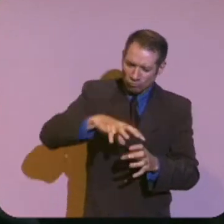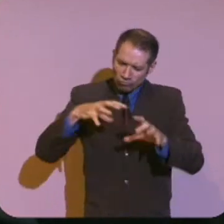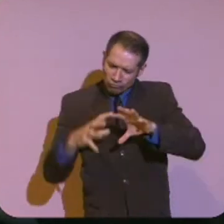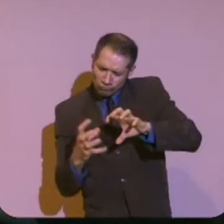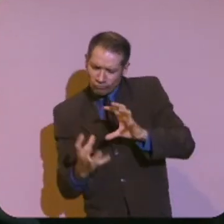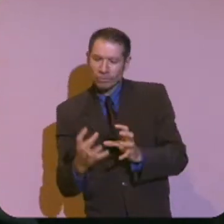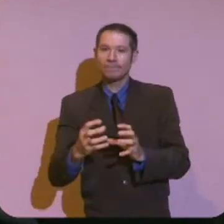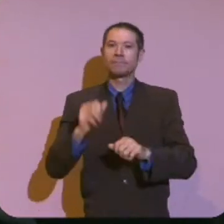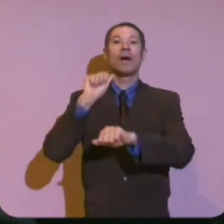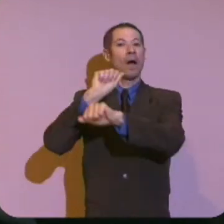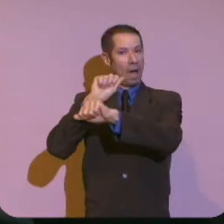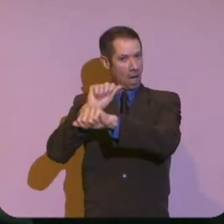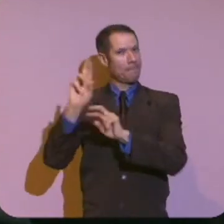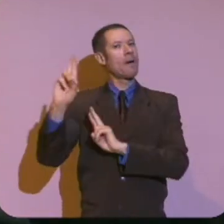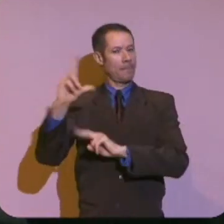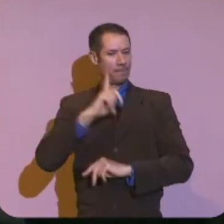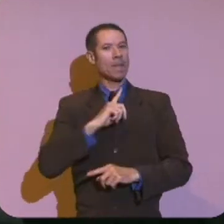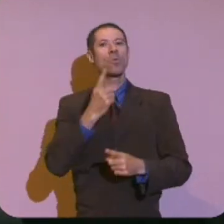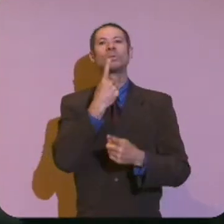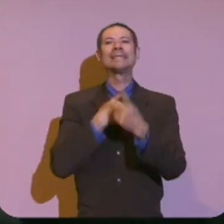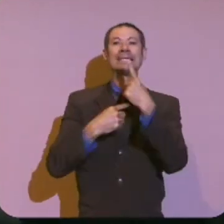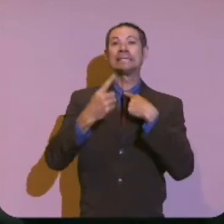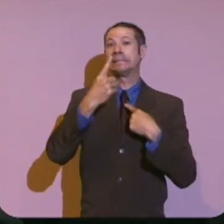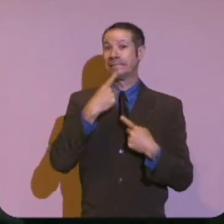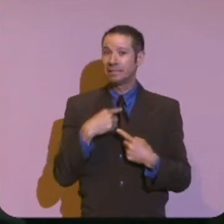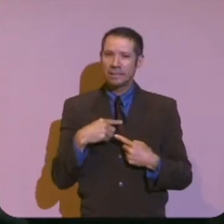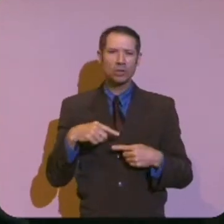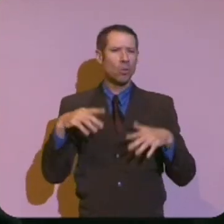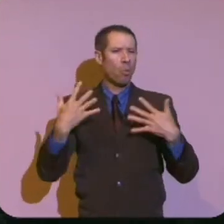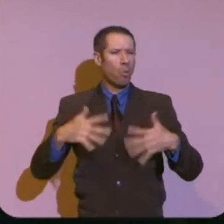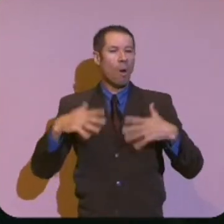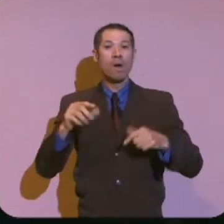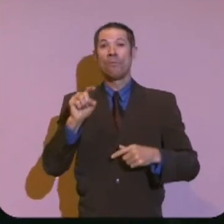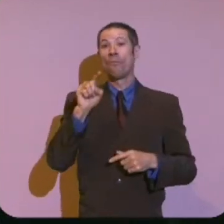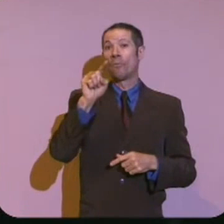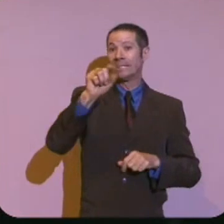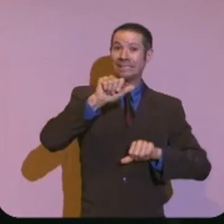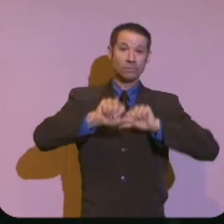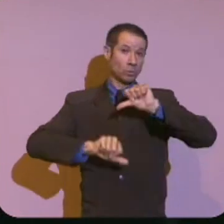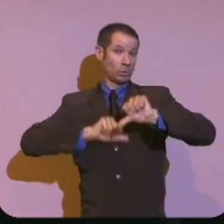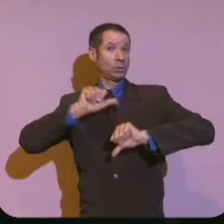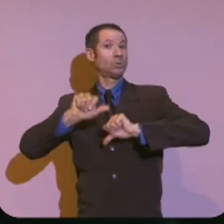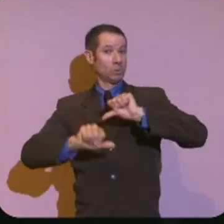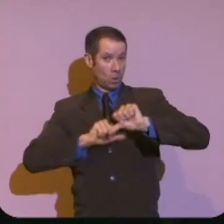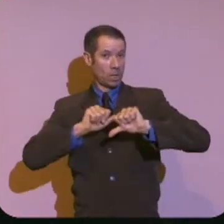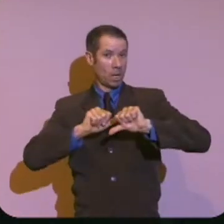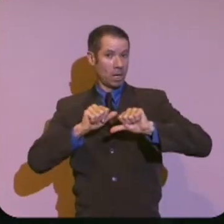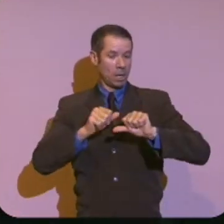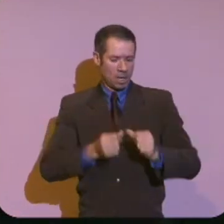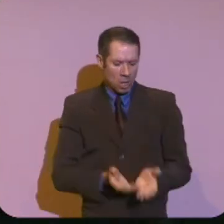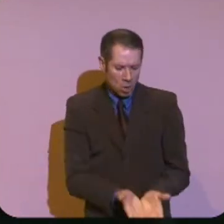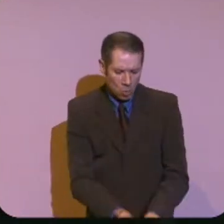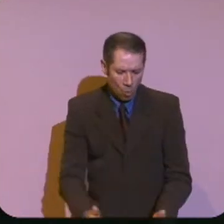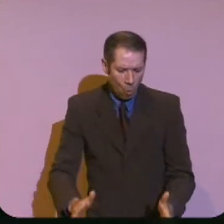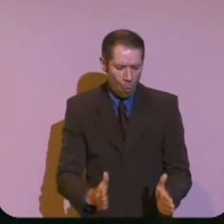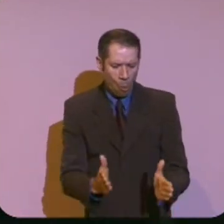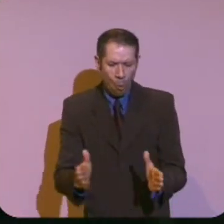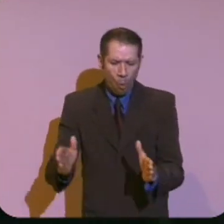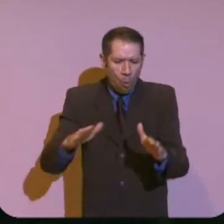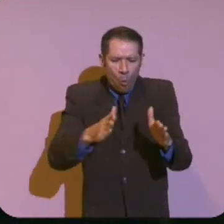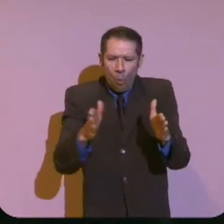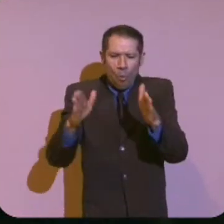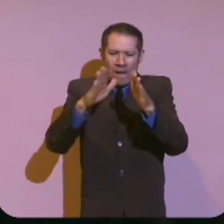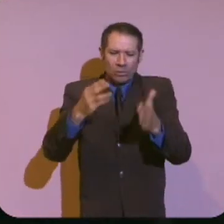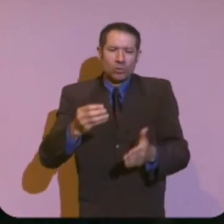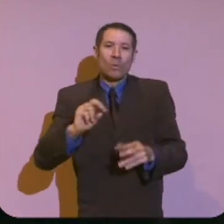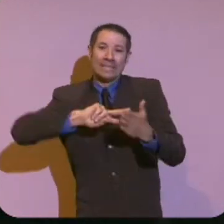na esperança, no desejo ardente de que você se torne um vaso para a honra e glória do